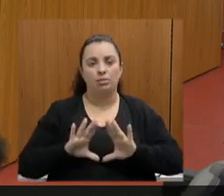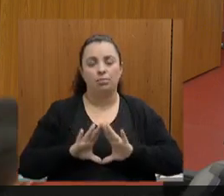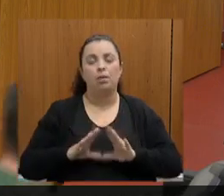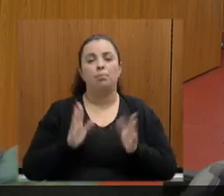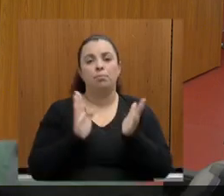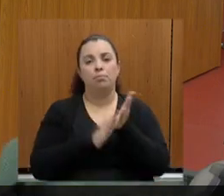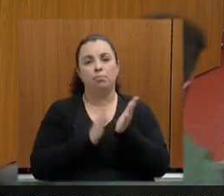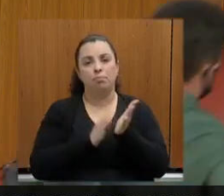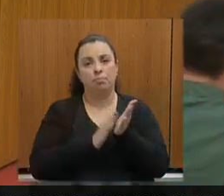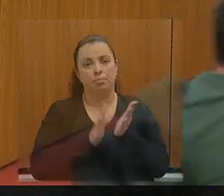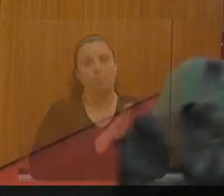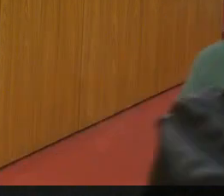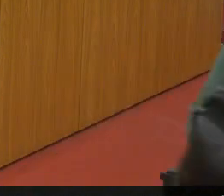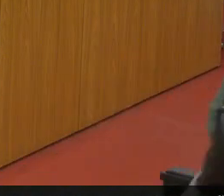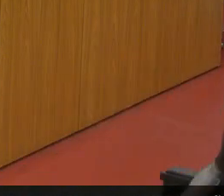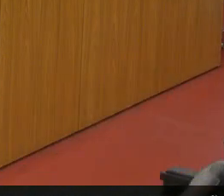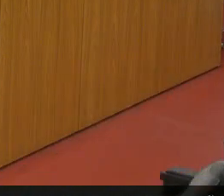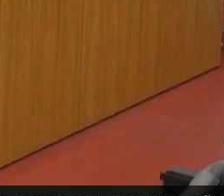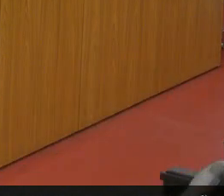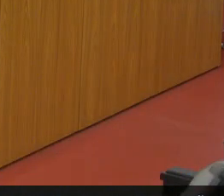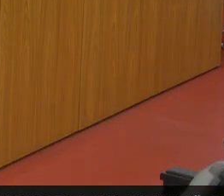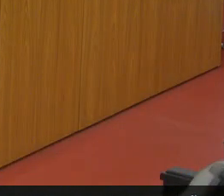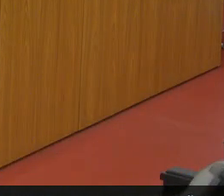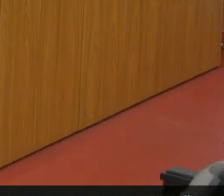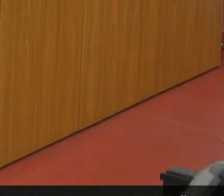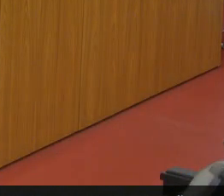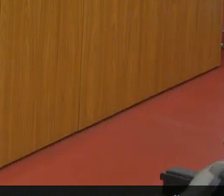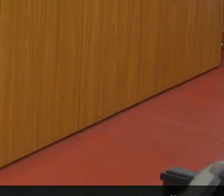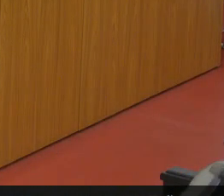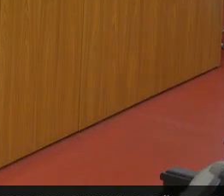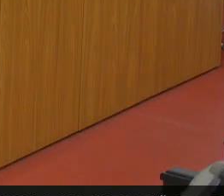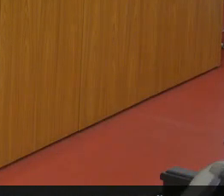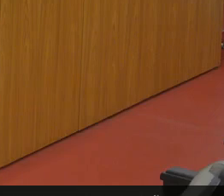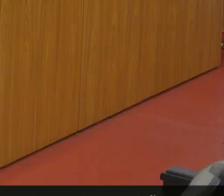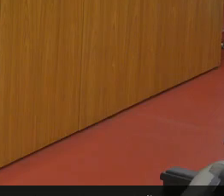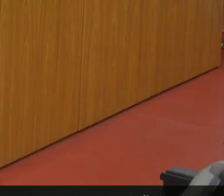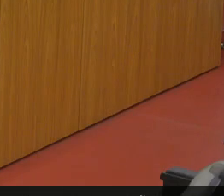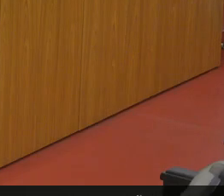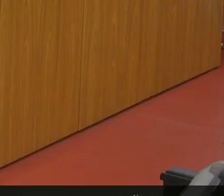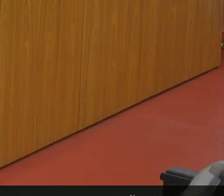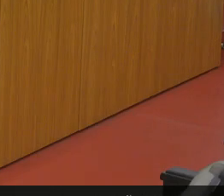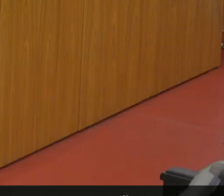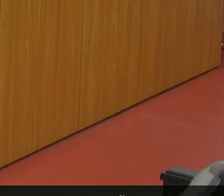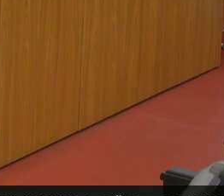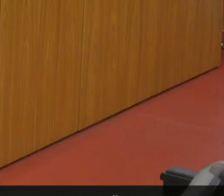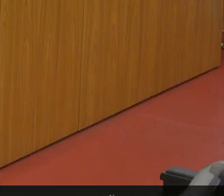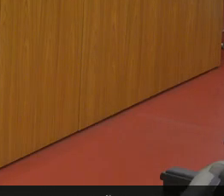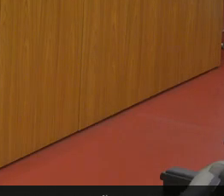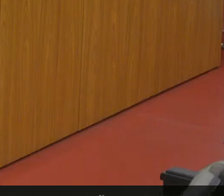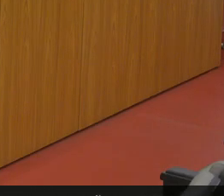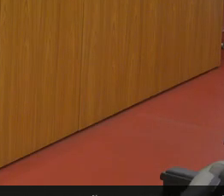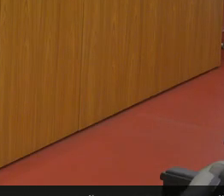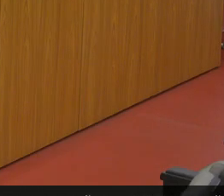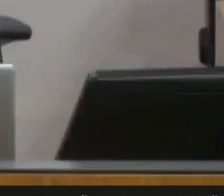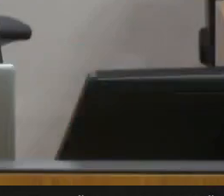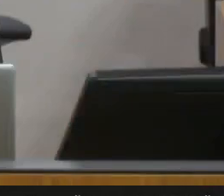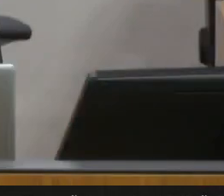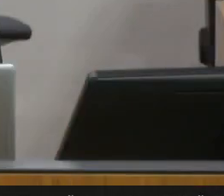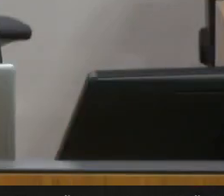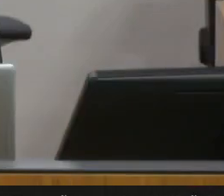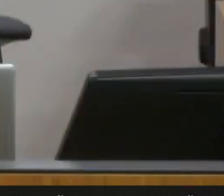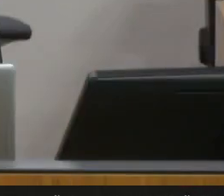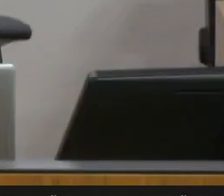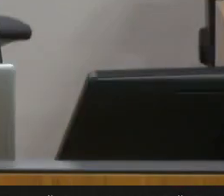pelo desenvolvimento do norte de Minas mas continuar lutando aí vamos colocar aqui a